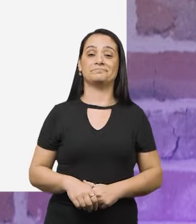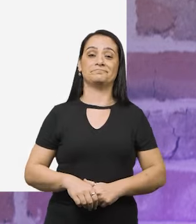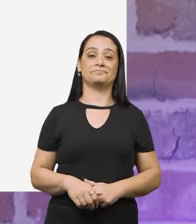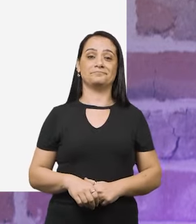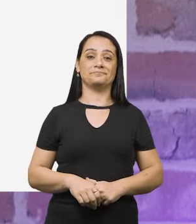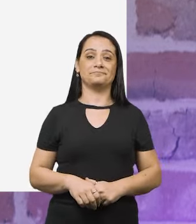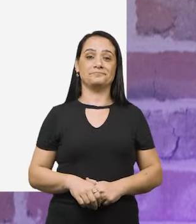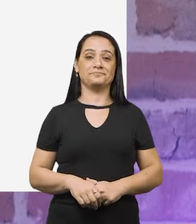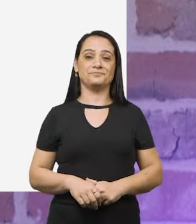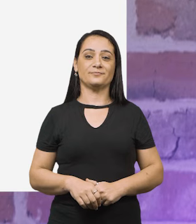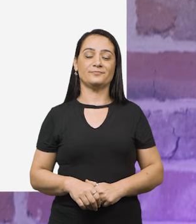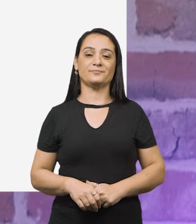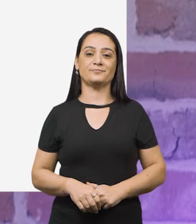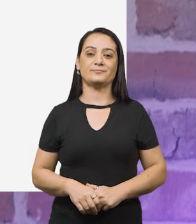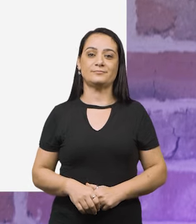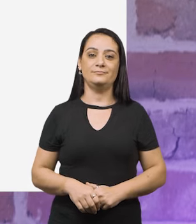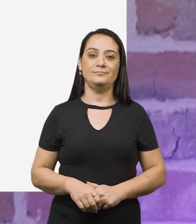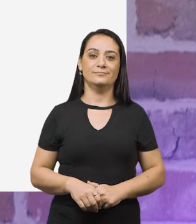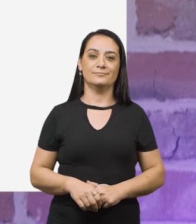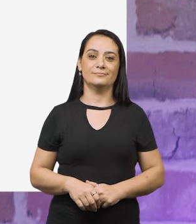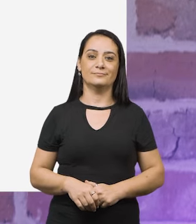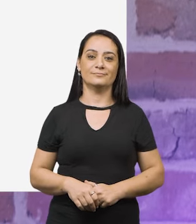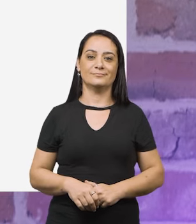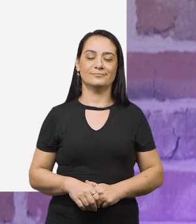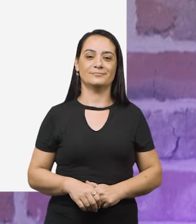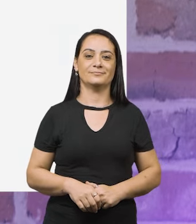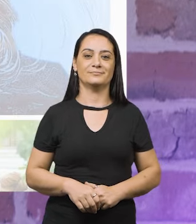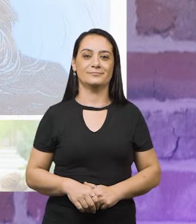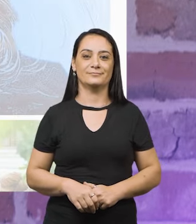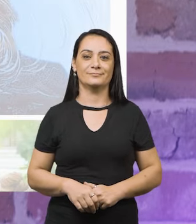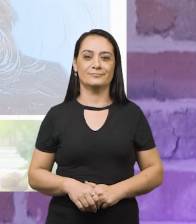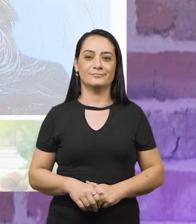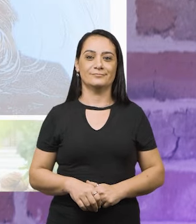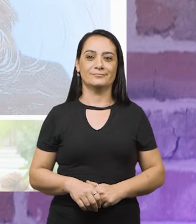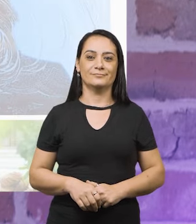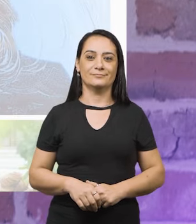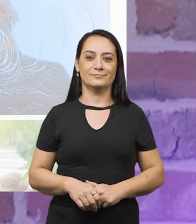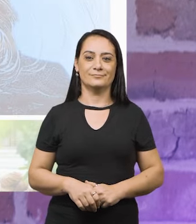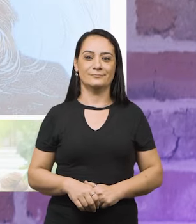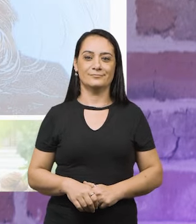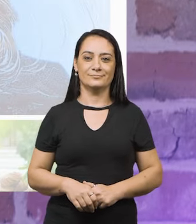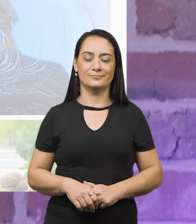trabalhando. Trabalhando. Vamos ver aqui.